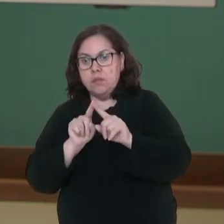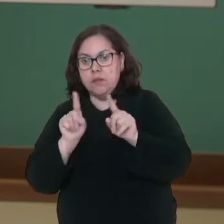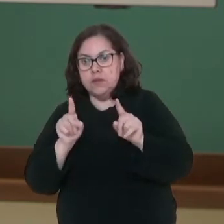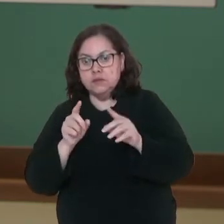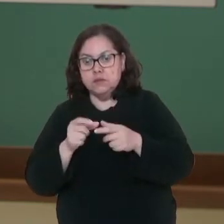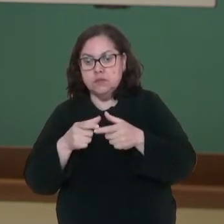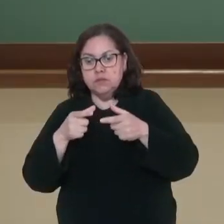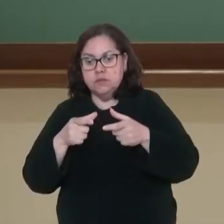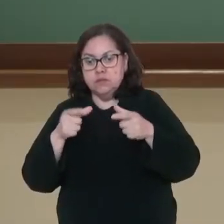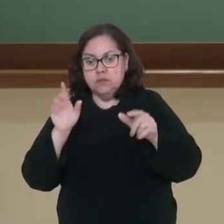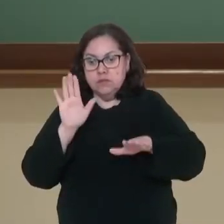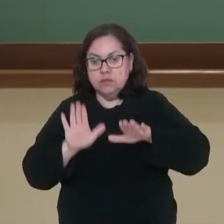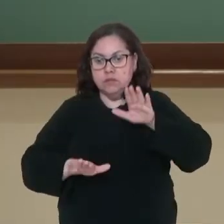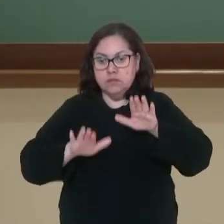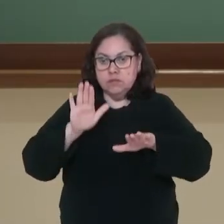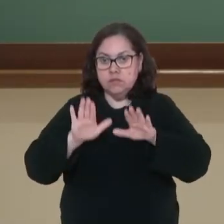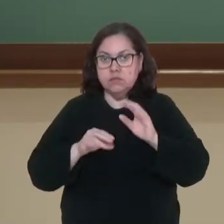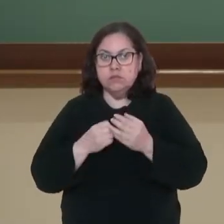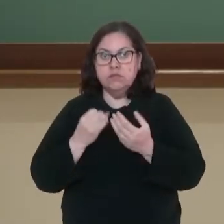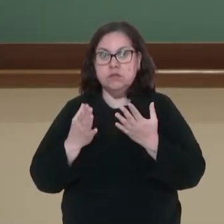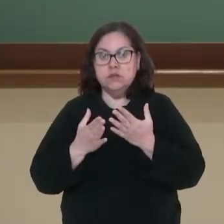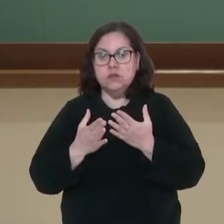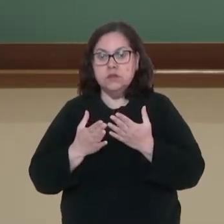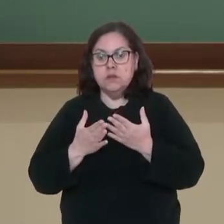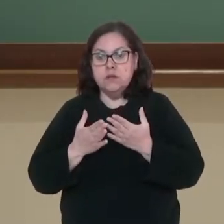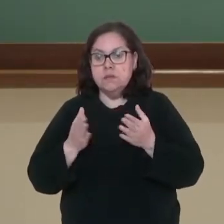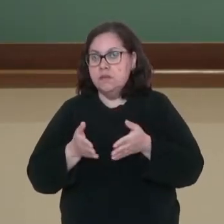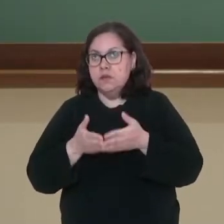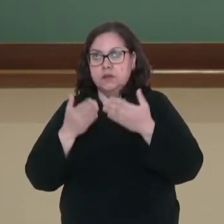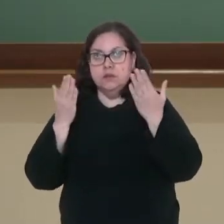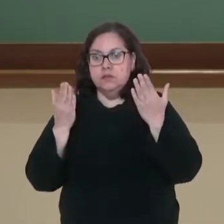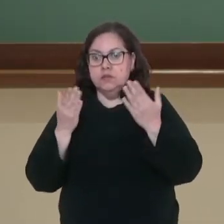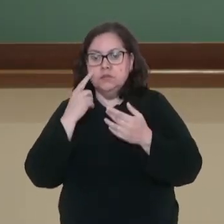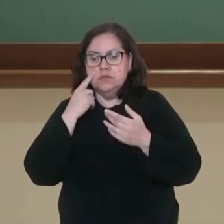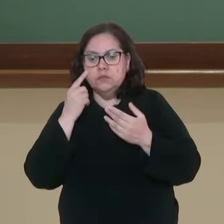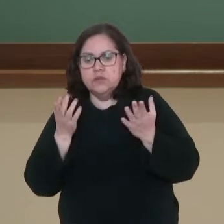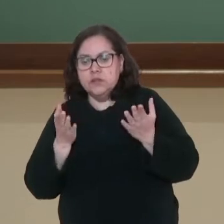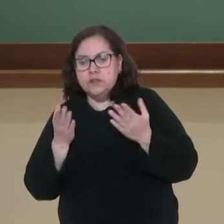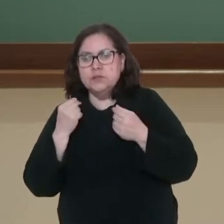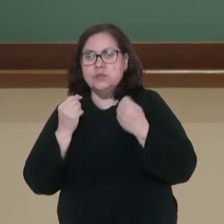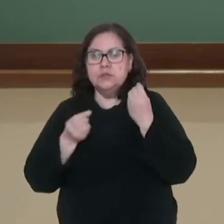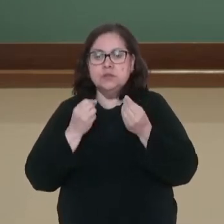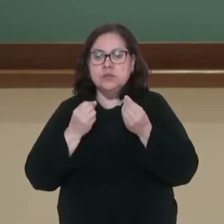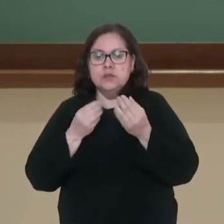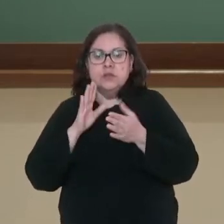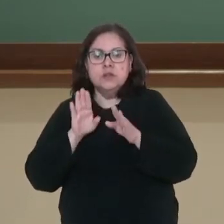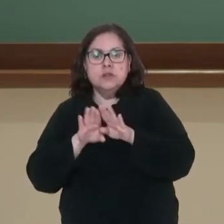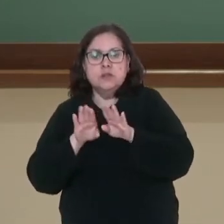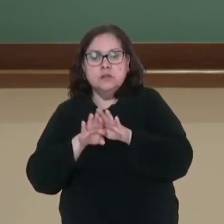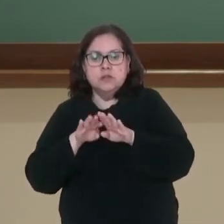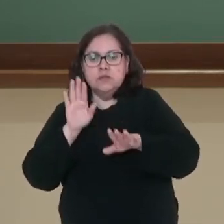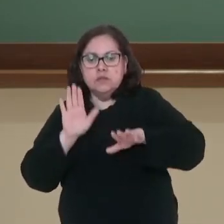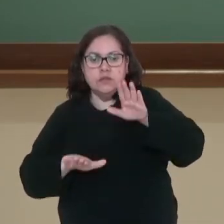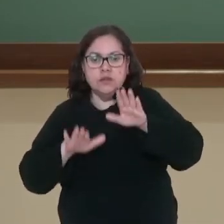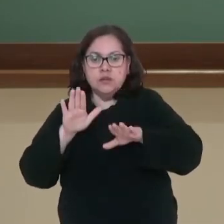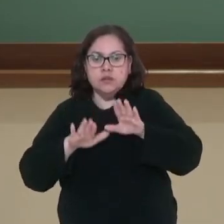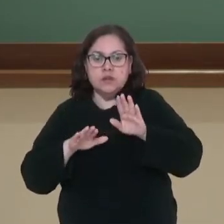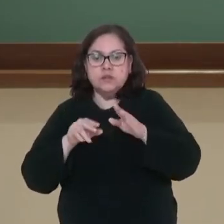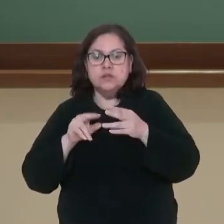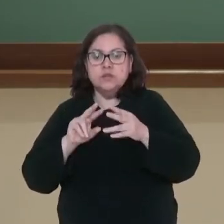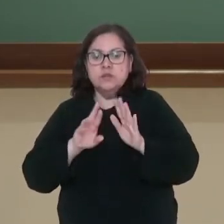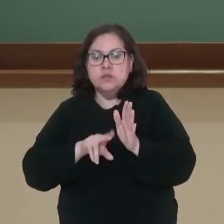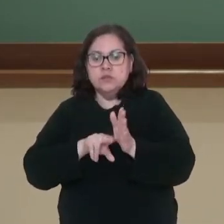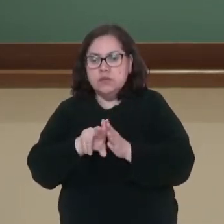esse aumento da variabilidade é algo assim que se torna extraordinário ali do ponto de vista também de variedade biológica,